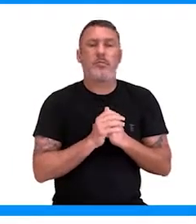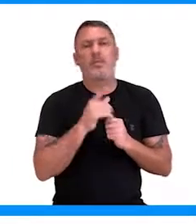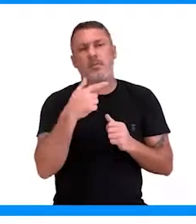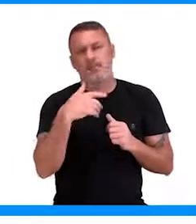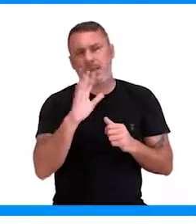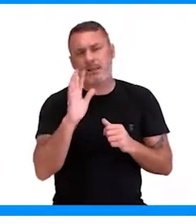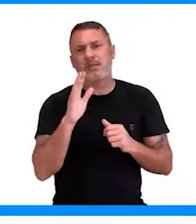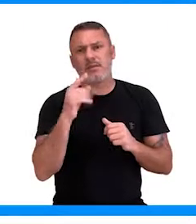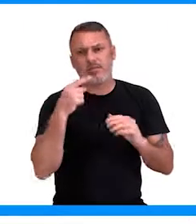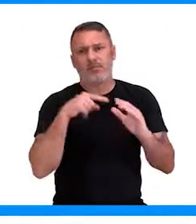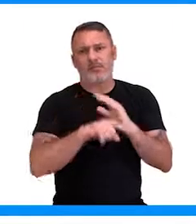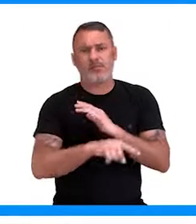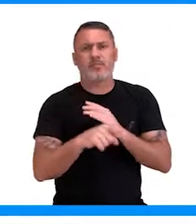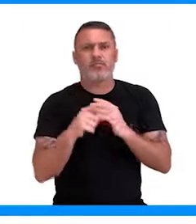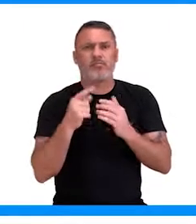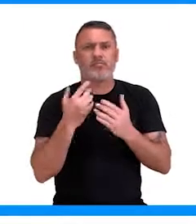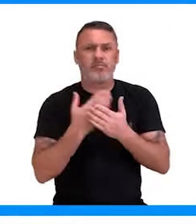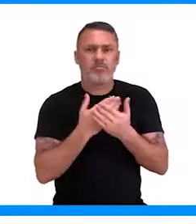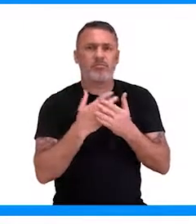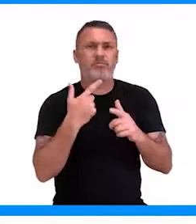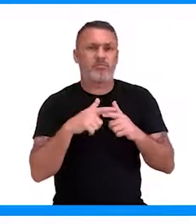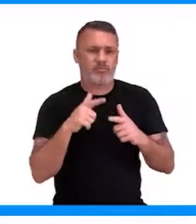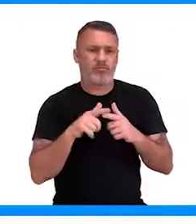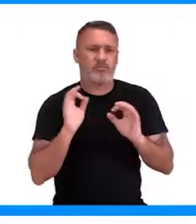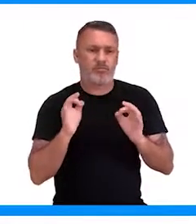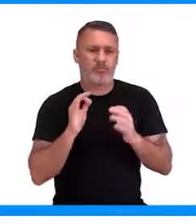É um problema um pouco mais elaborado.